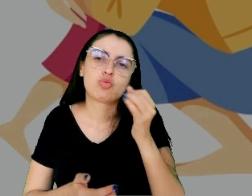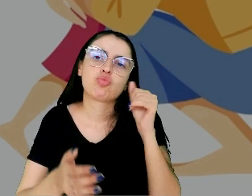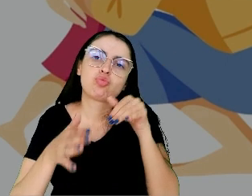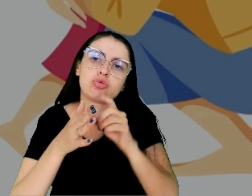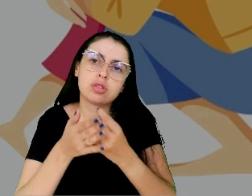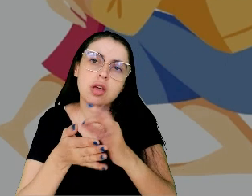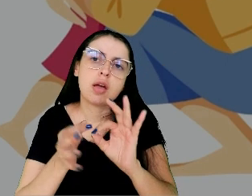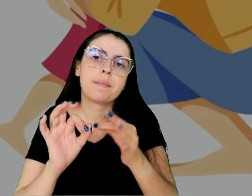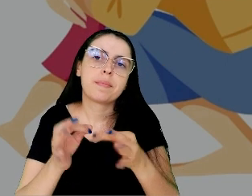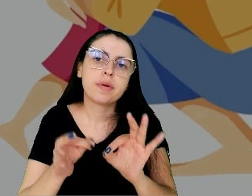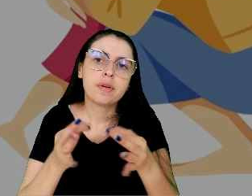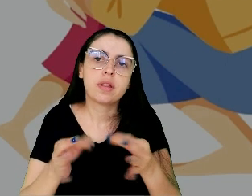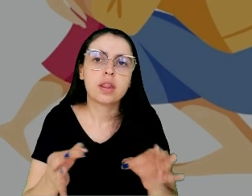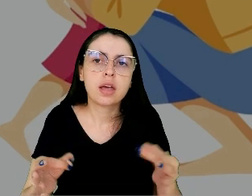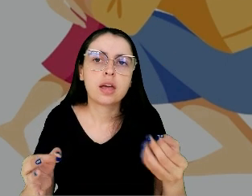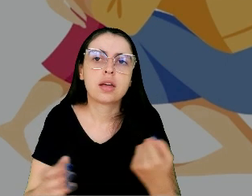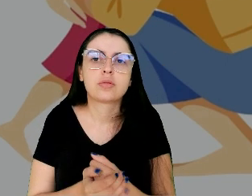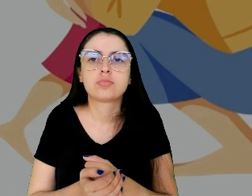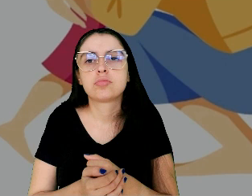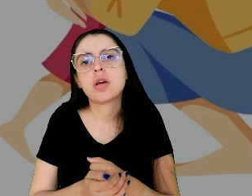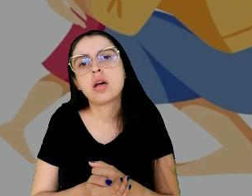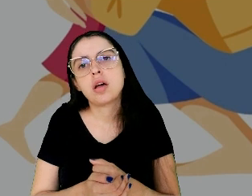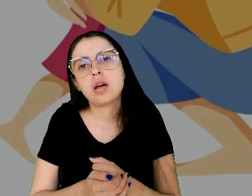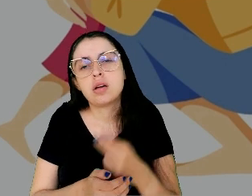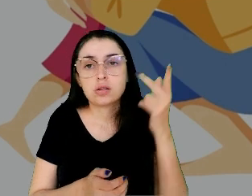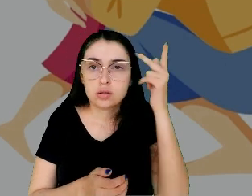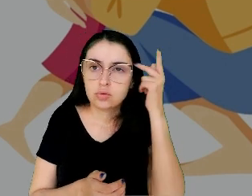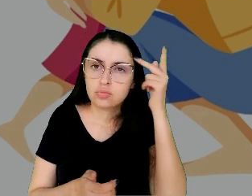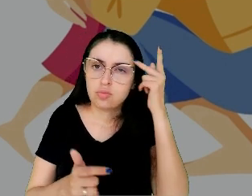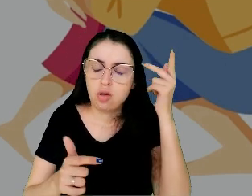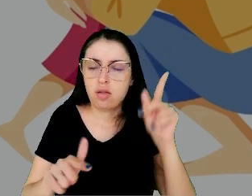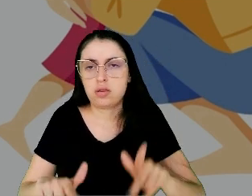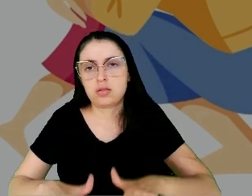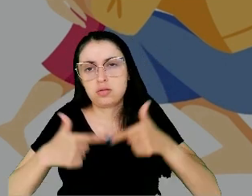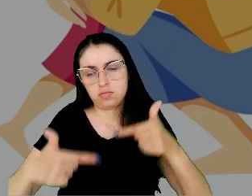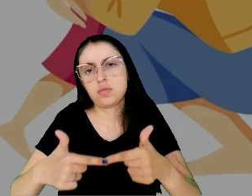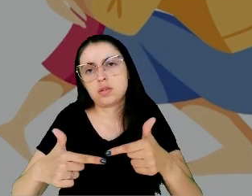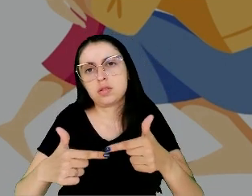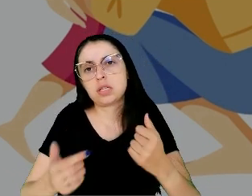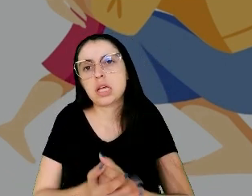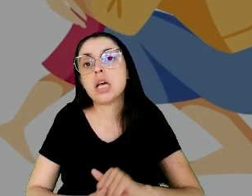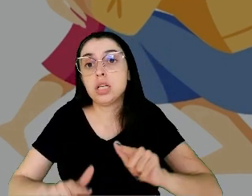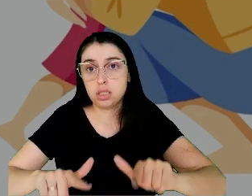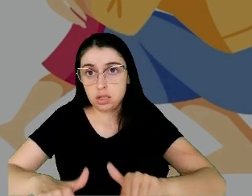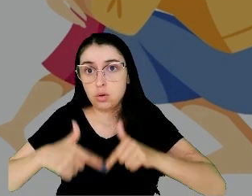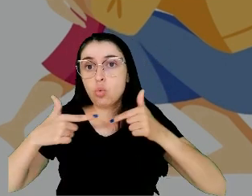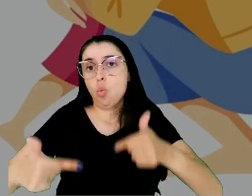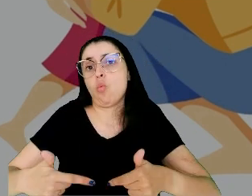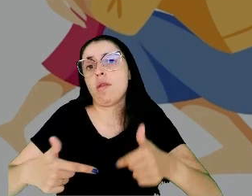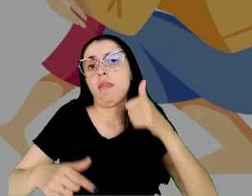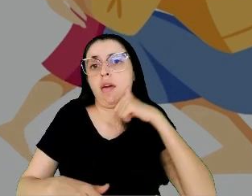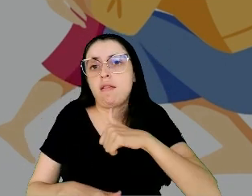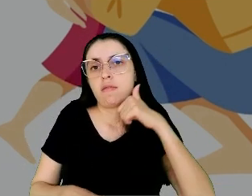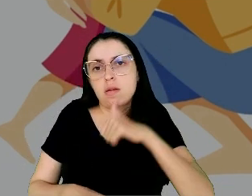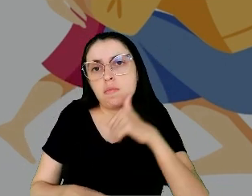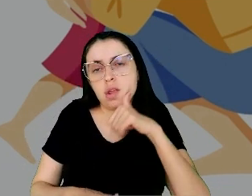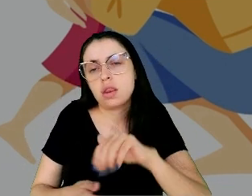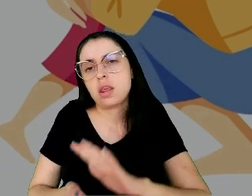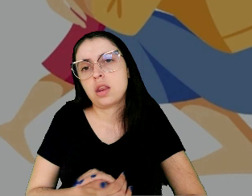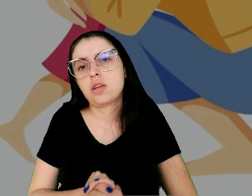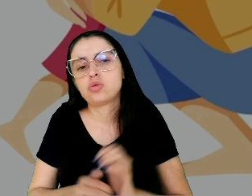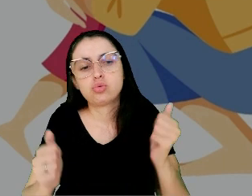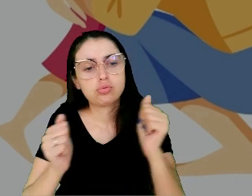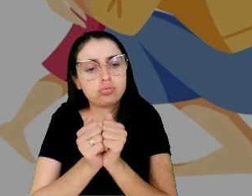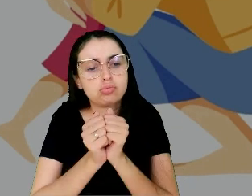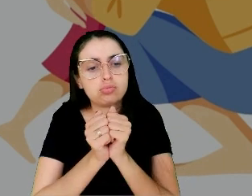Elas bordam as suas histórias de luta. E essa resiliência feminina, né, junto